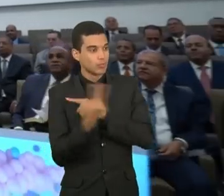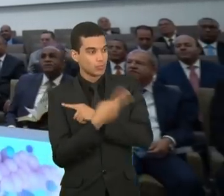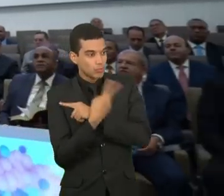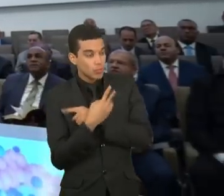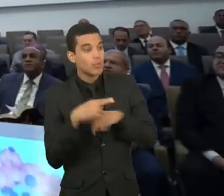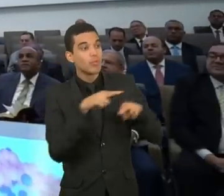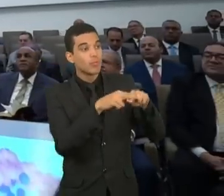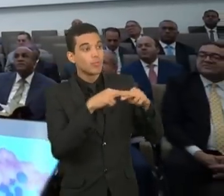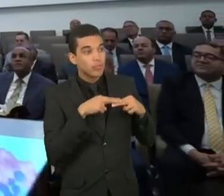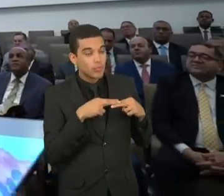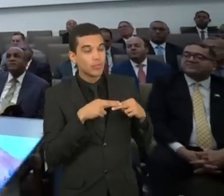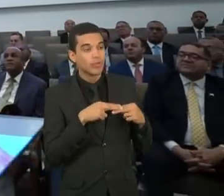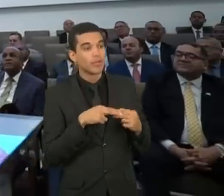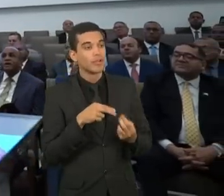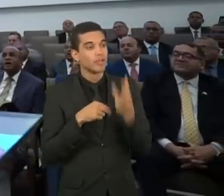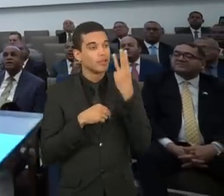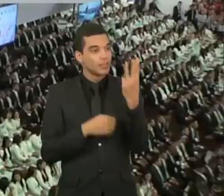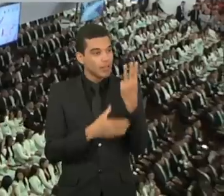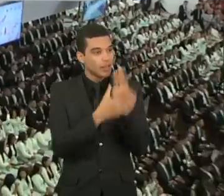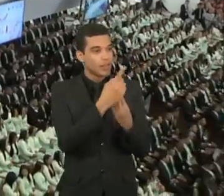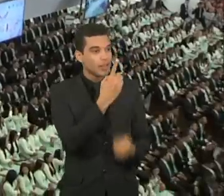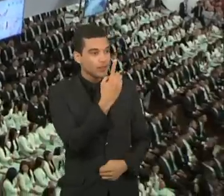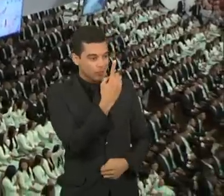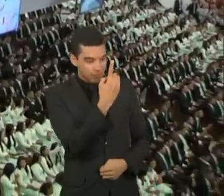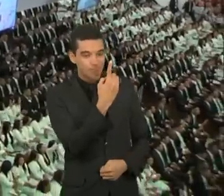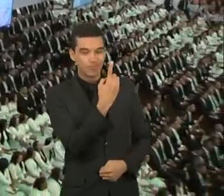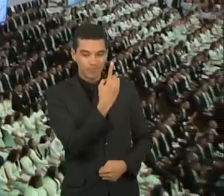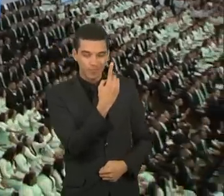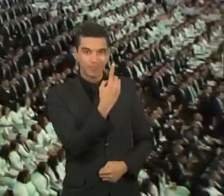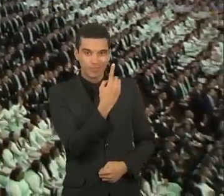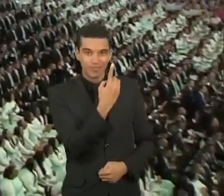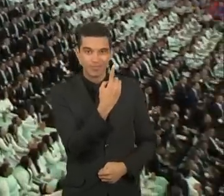por causa dos três em um.